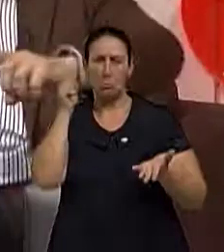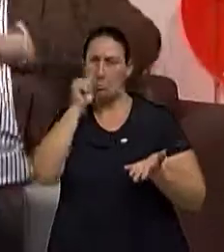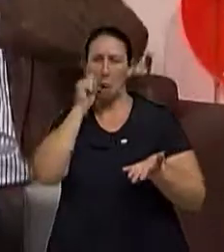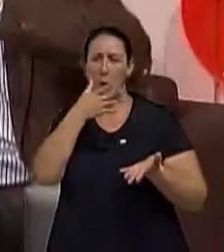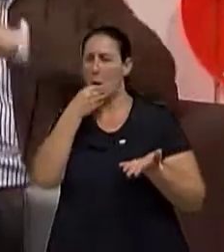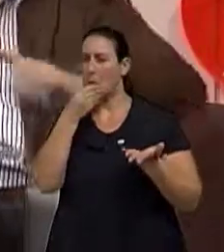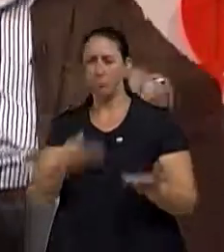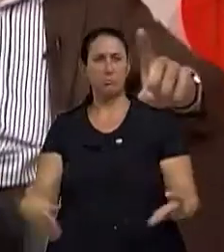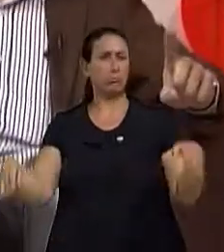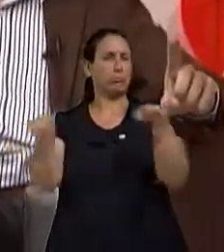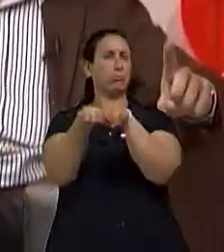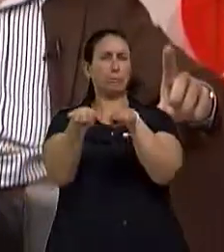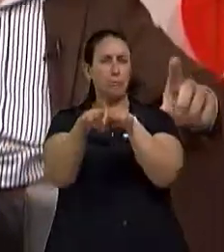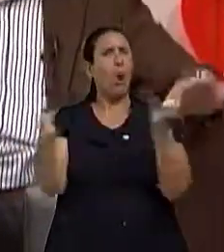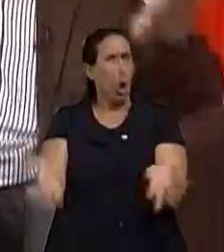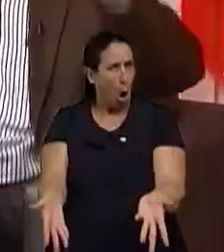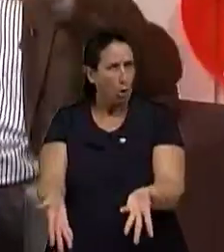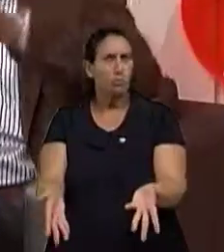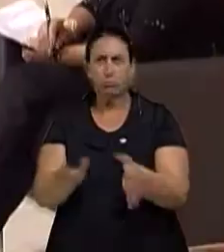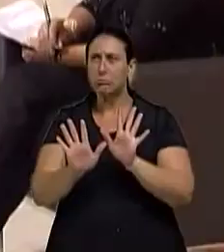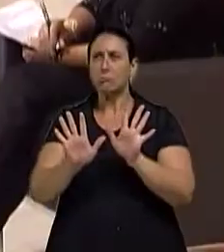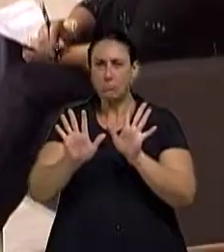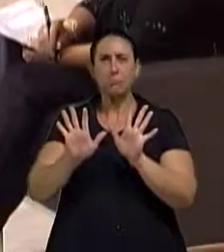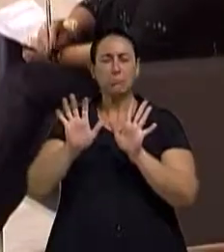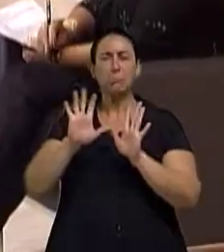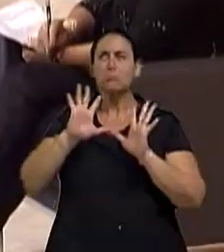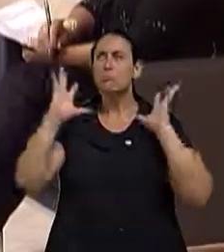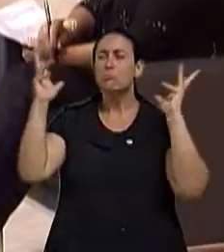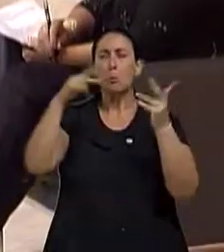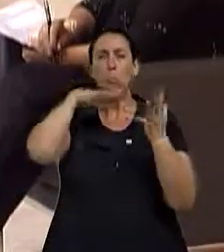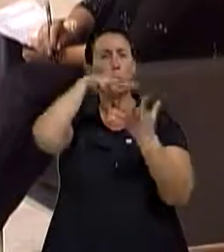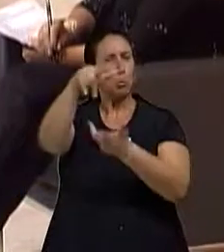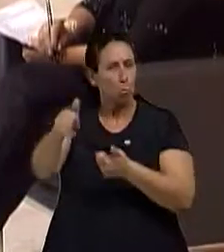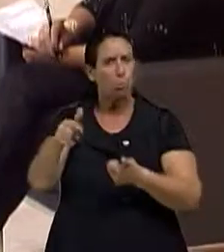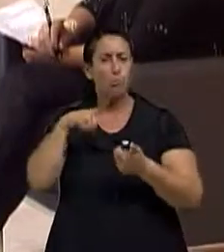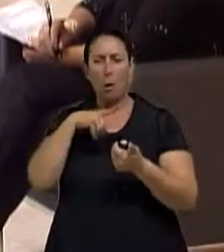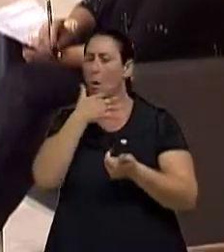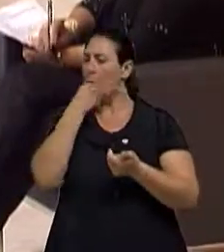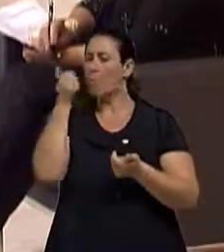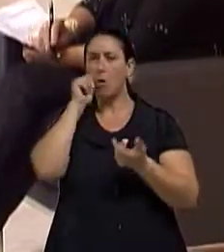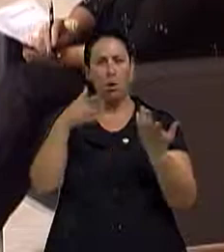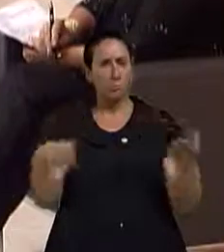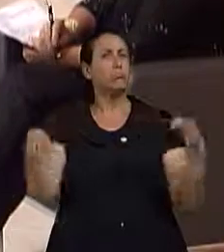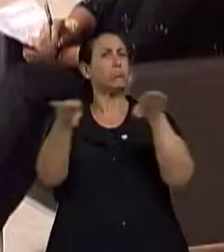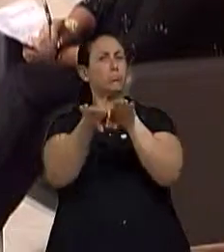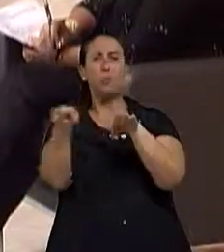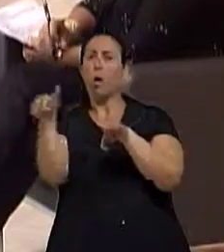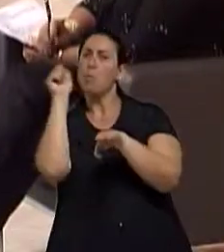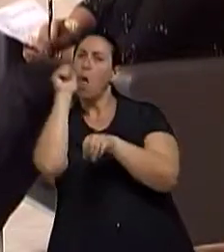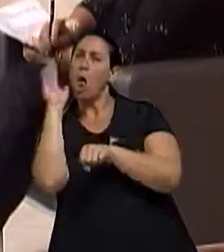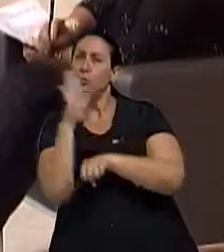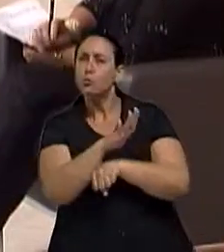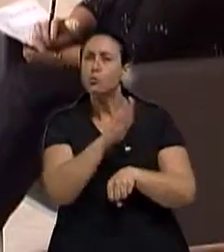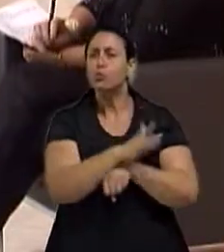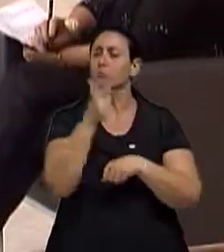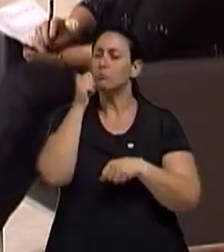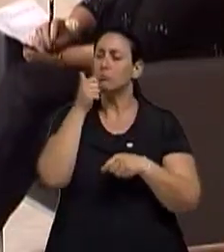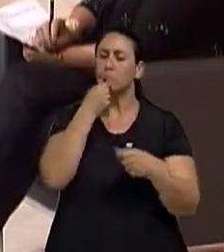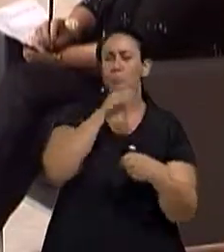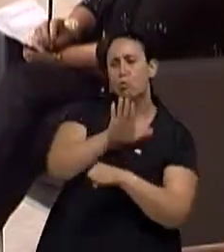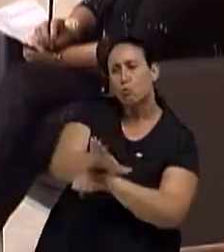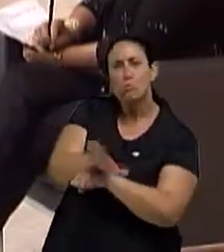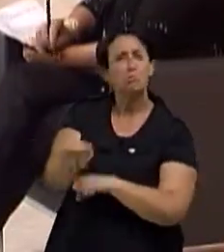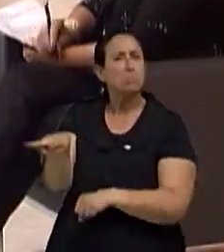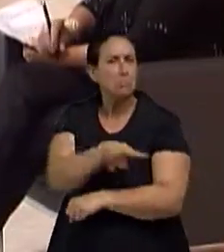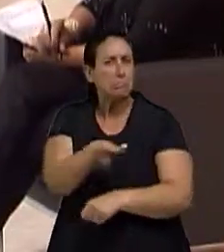assumindo um importante exato. Papel. E dividindo muito dividindo bem. Dividindo muito bem, às vezes até podendo ajudar o homem no sentido do sustento da